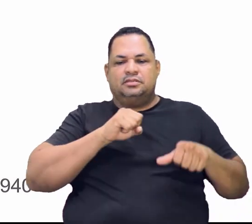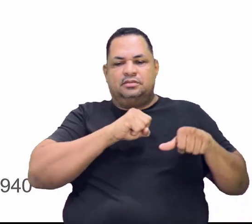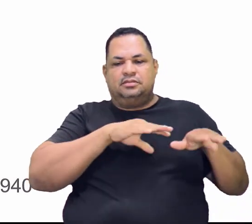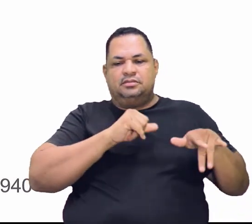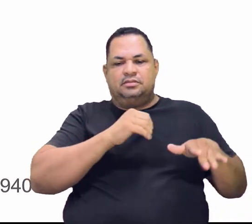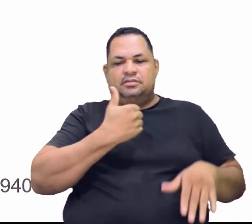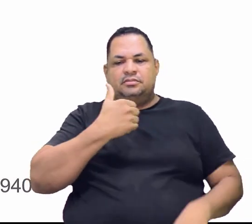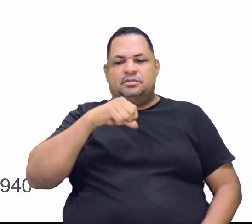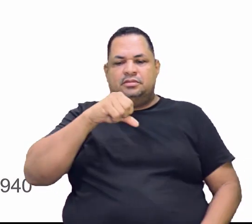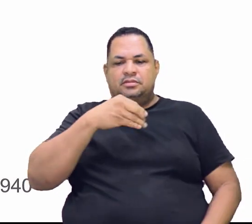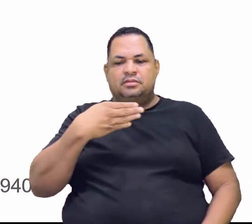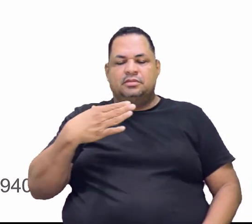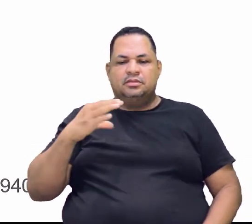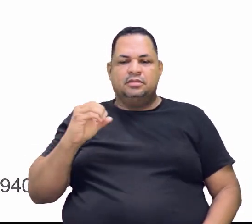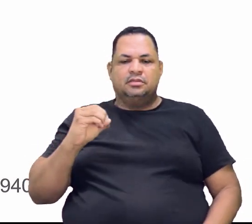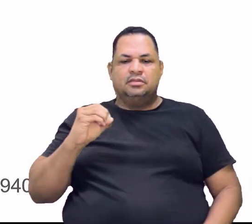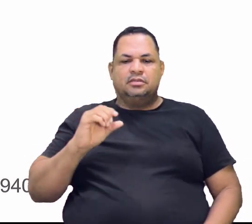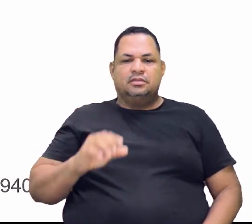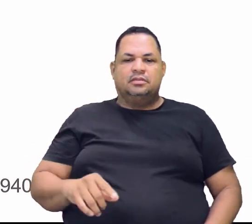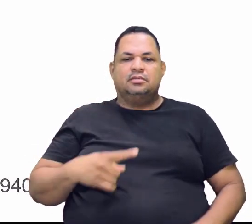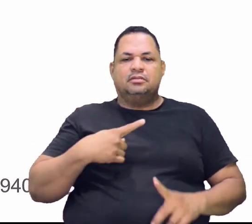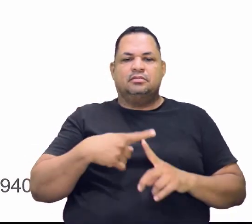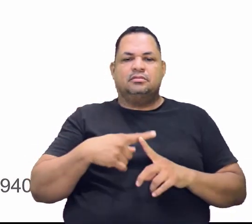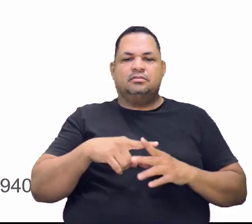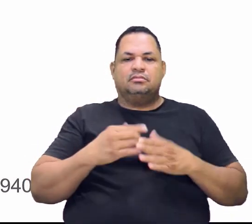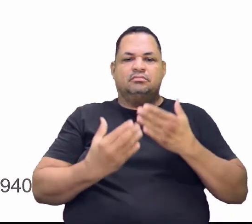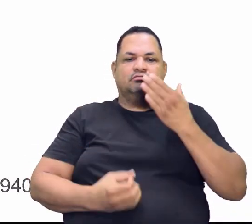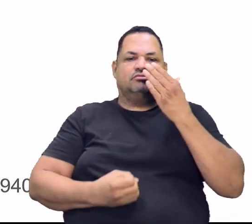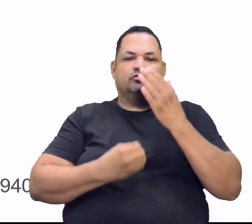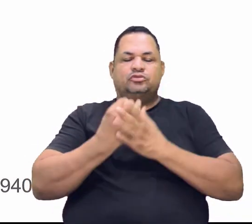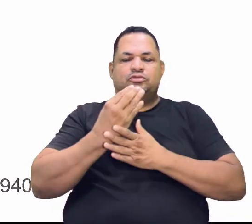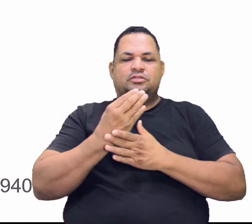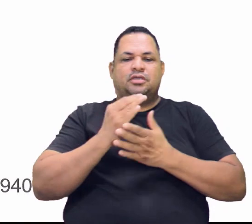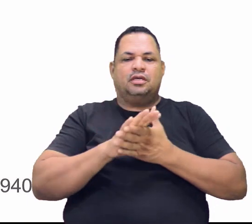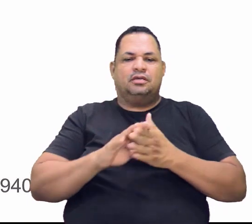por isso que o 13 de setembro é importante para nós. É o dia que foi criada a lei.